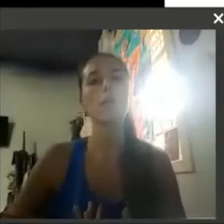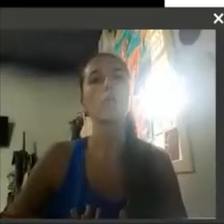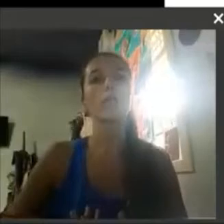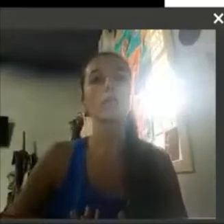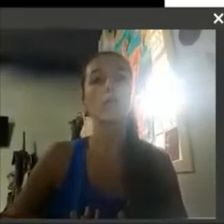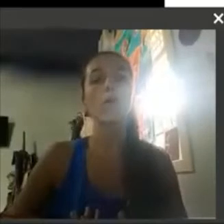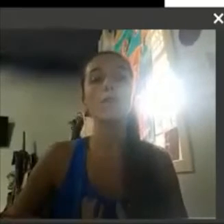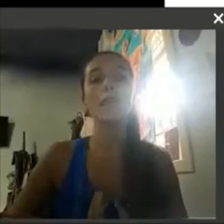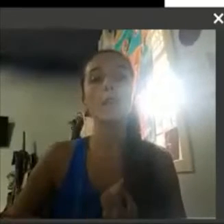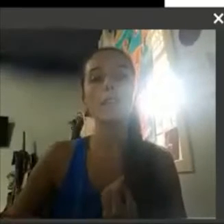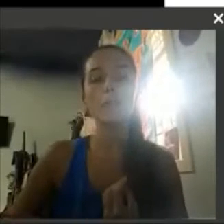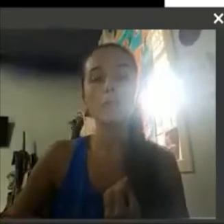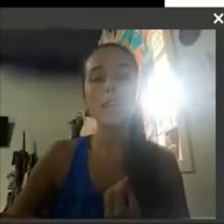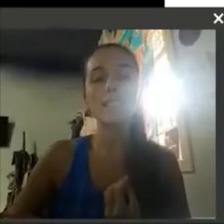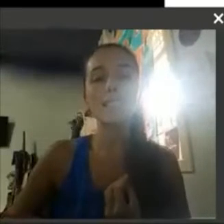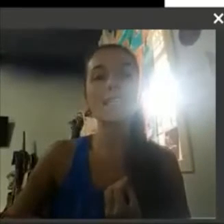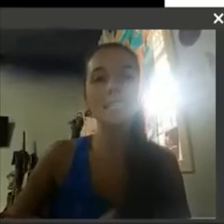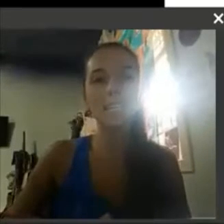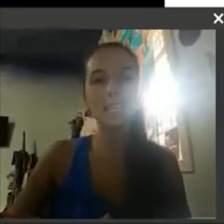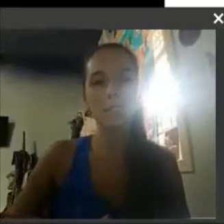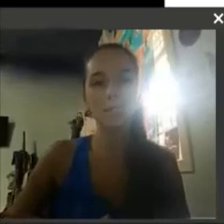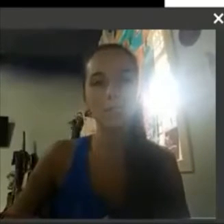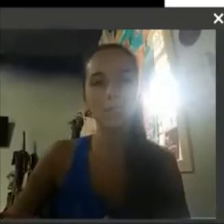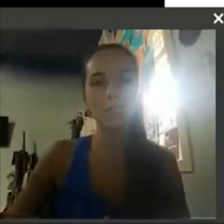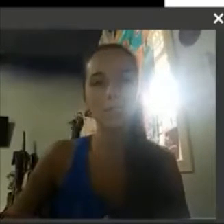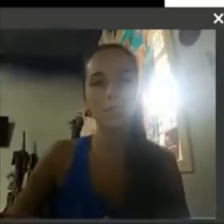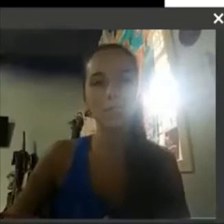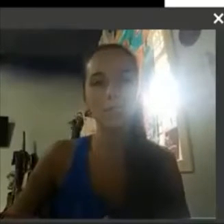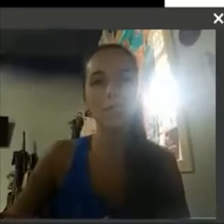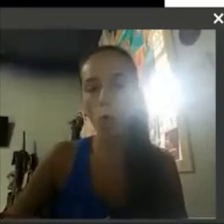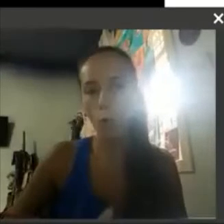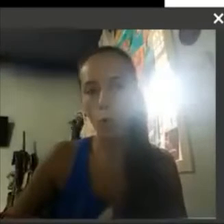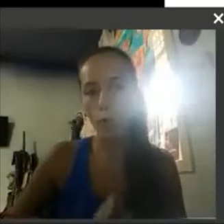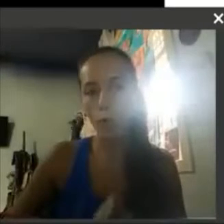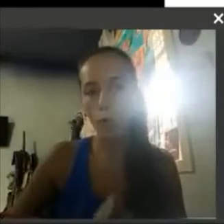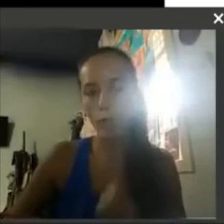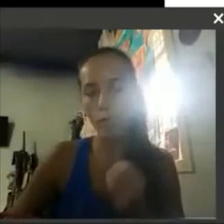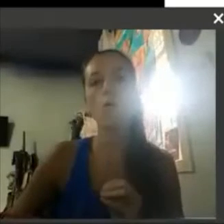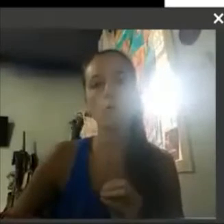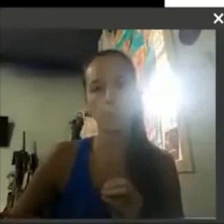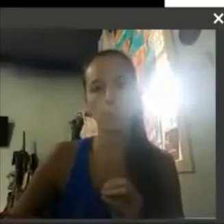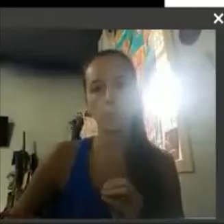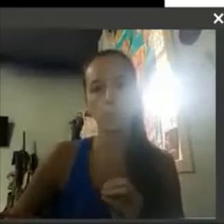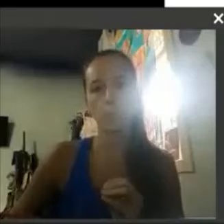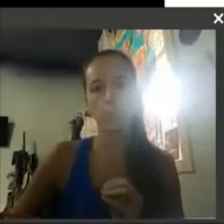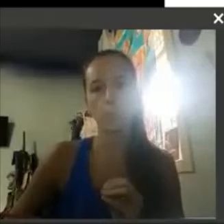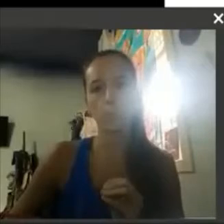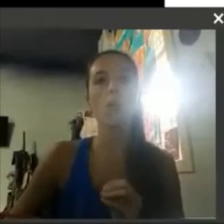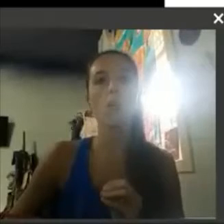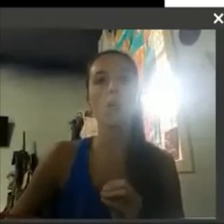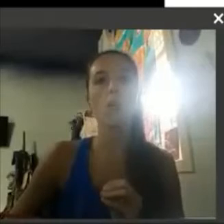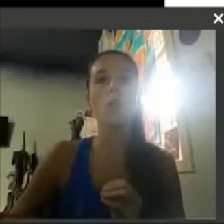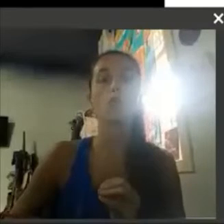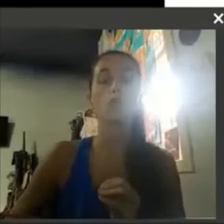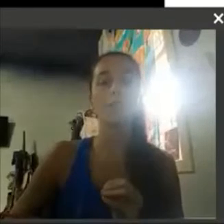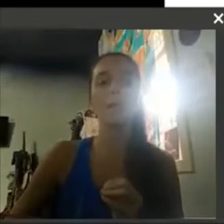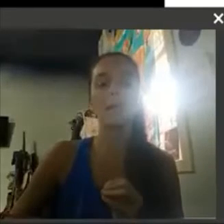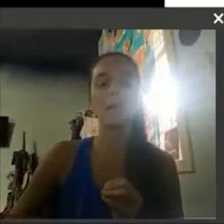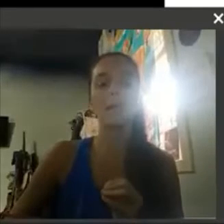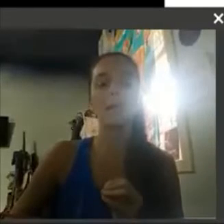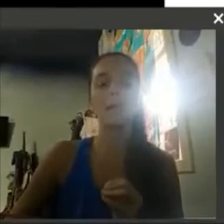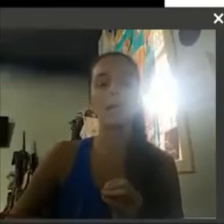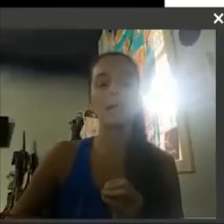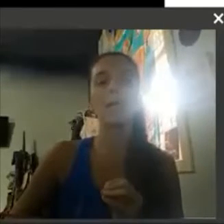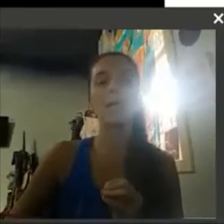alcoólica, qual que é o que se deseja? O álcool, esse é o principal, né? O CO2